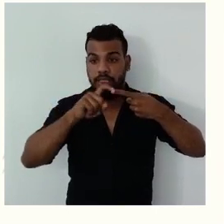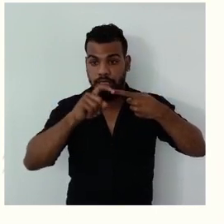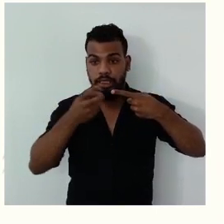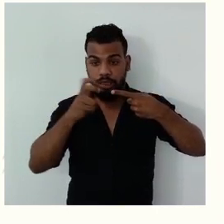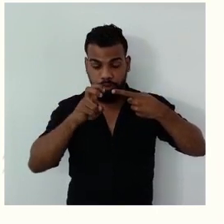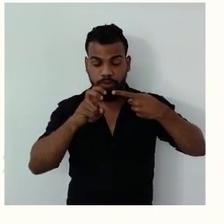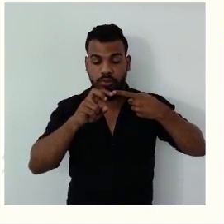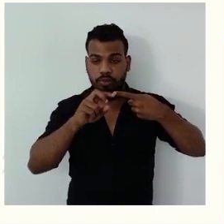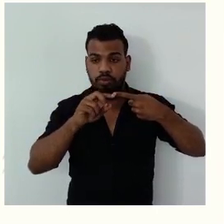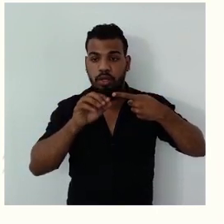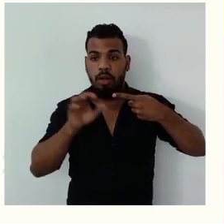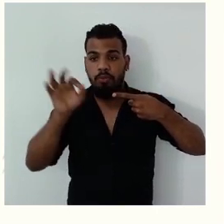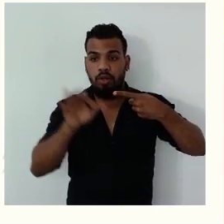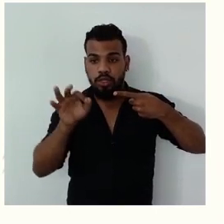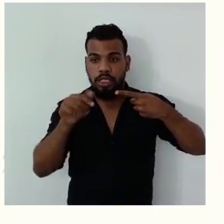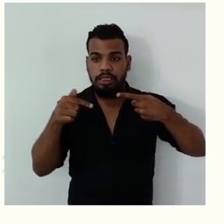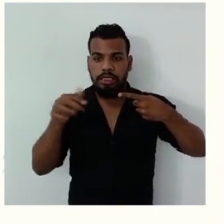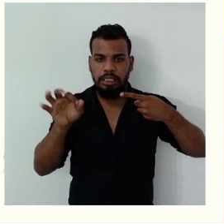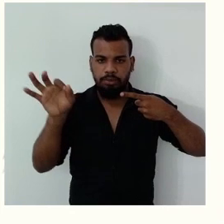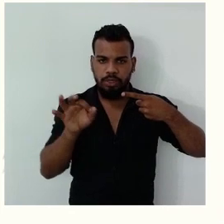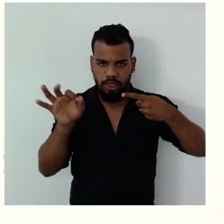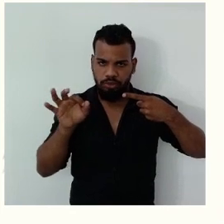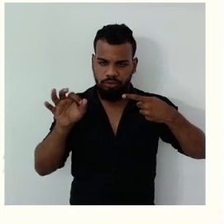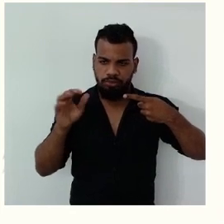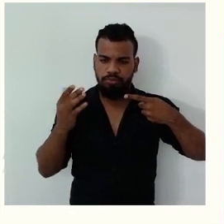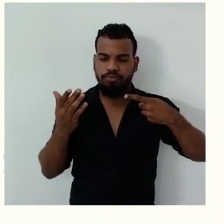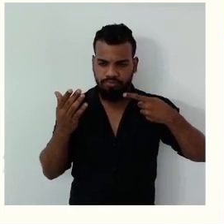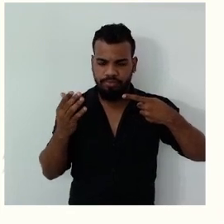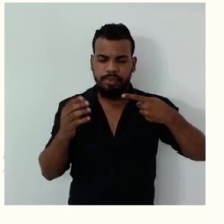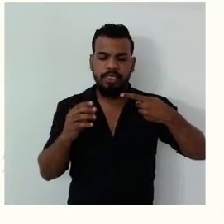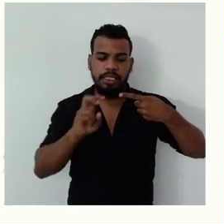a porcentagem de venda foi de 70%.